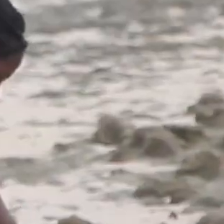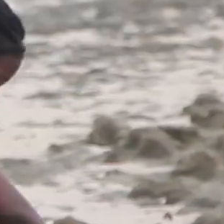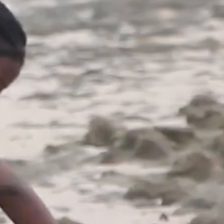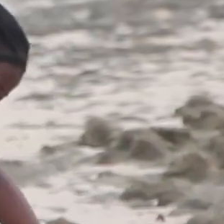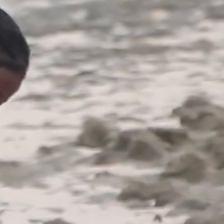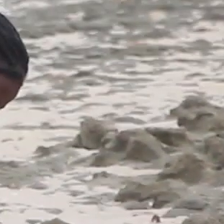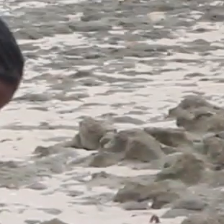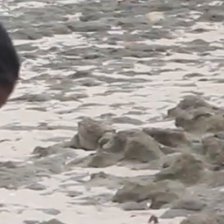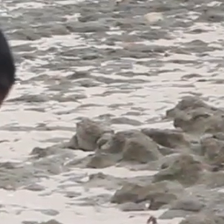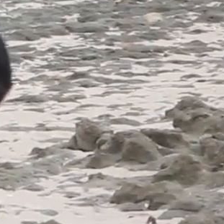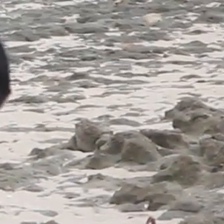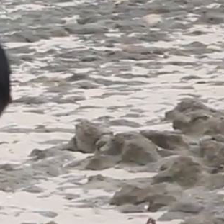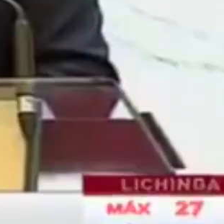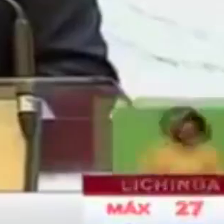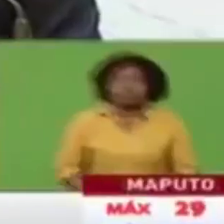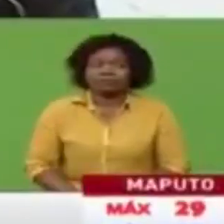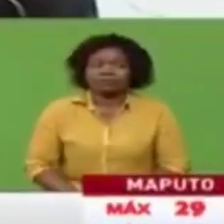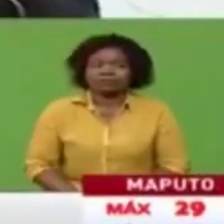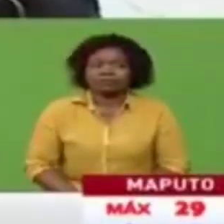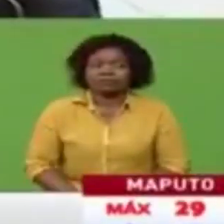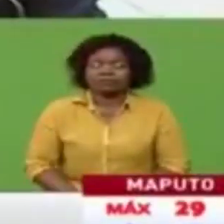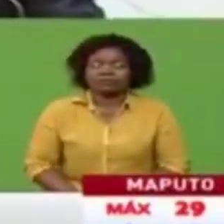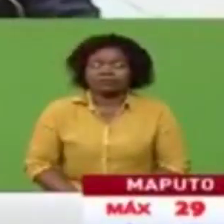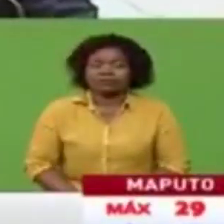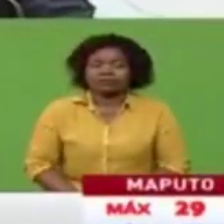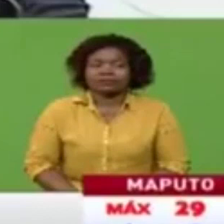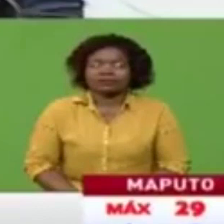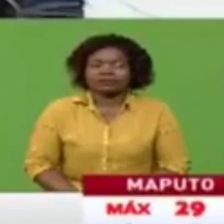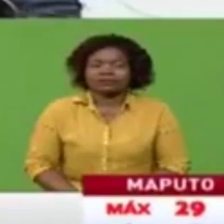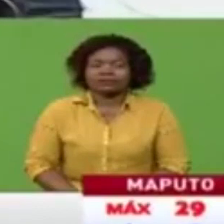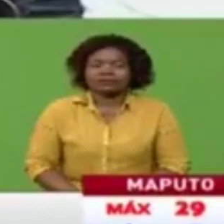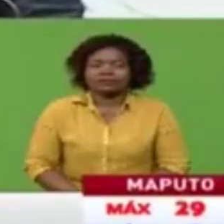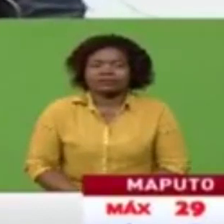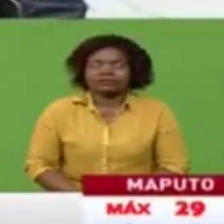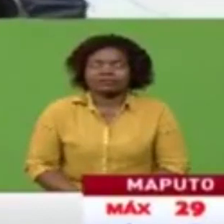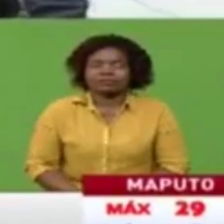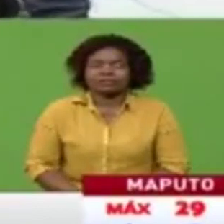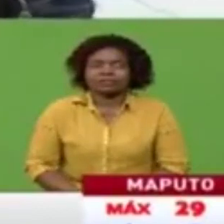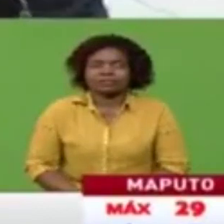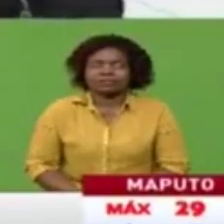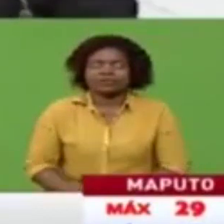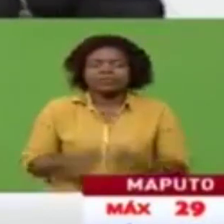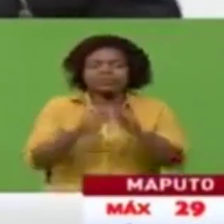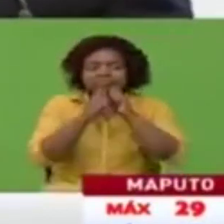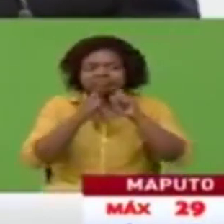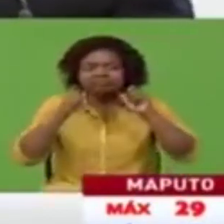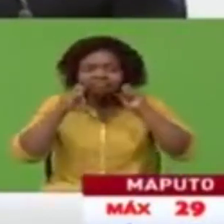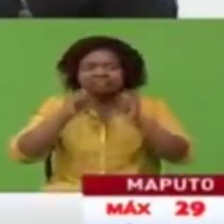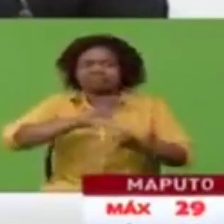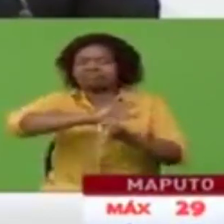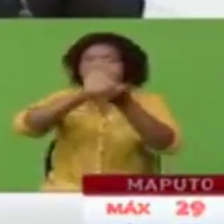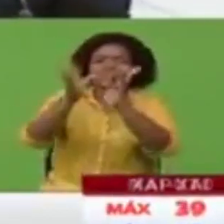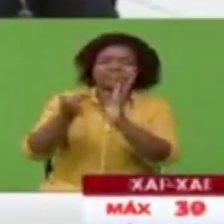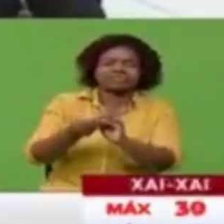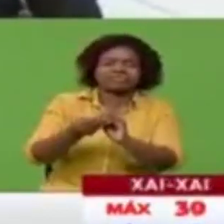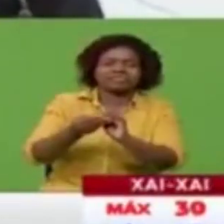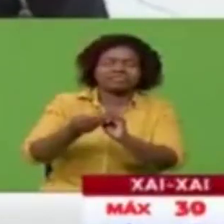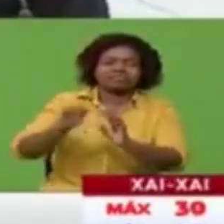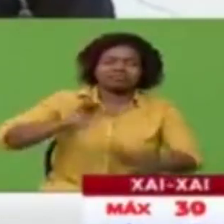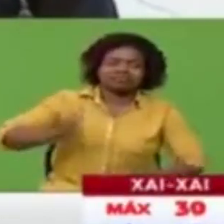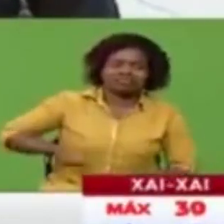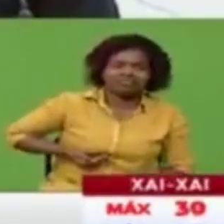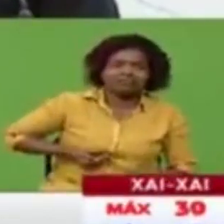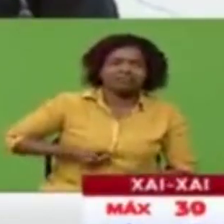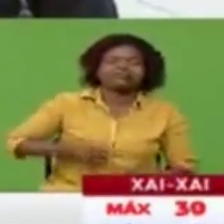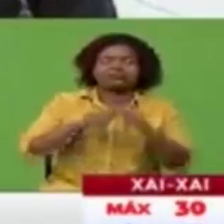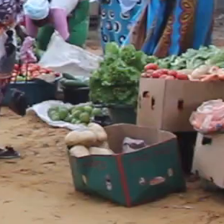emergência por mais 30 dias. Filipe Nhusi disse na sua comunicação à nação que, apesar de os casos estar a aumentar cada dia, ainda